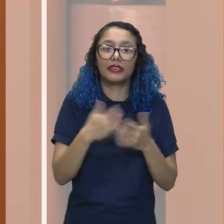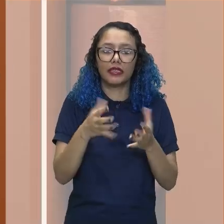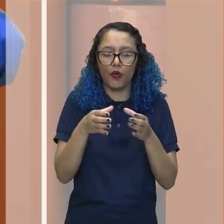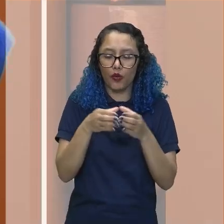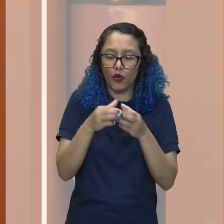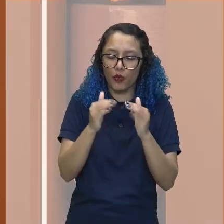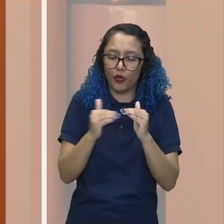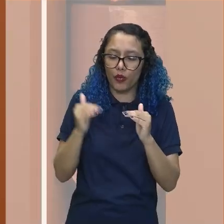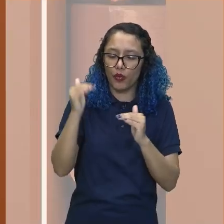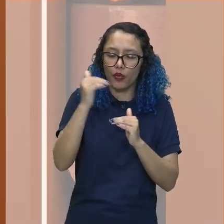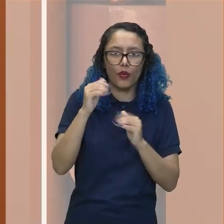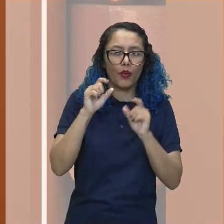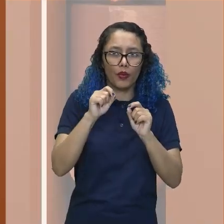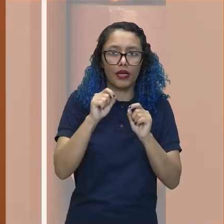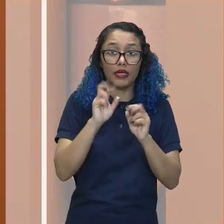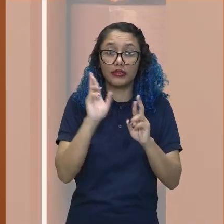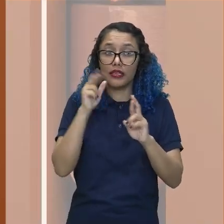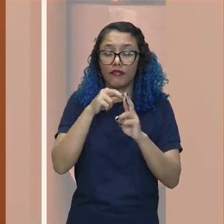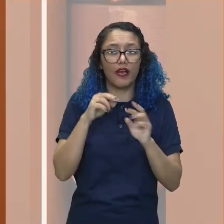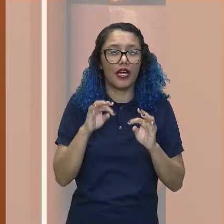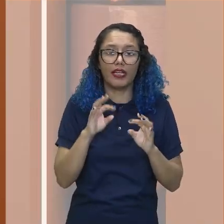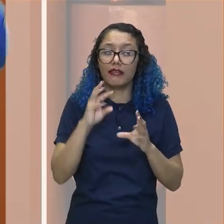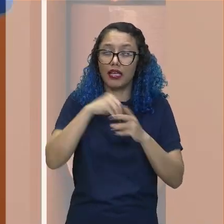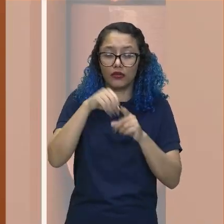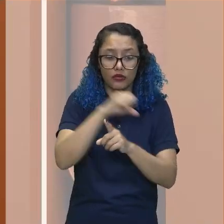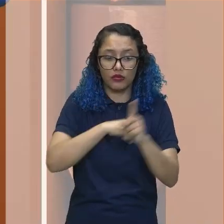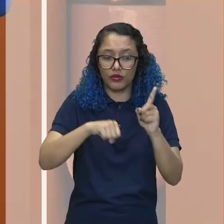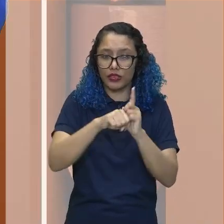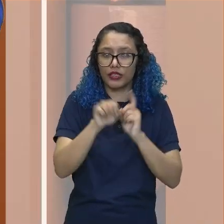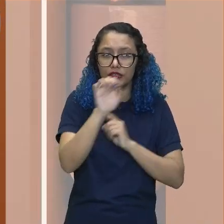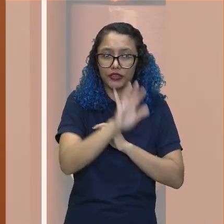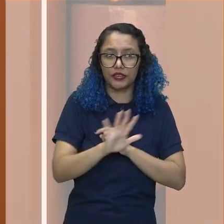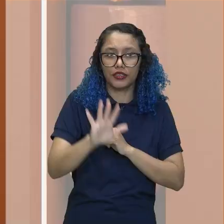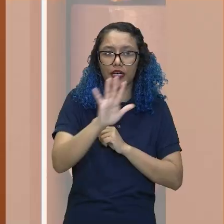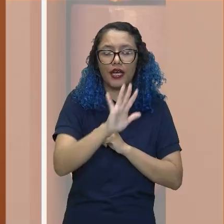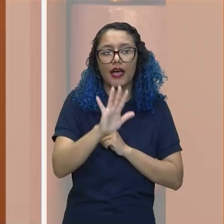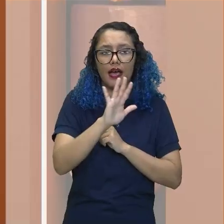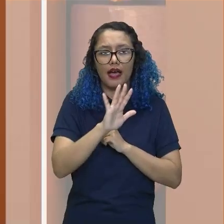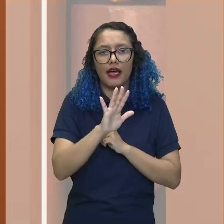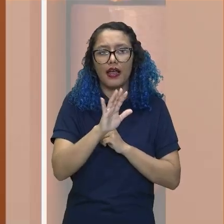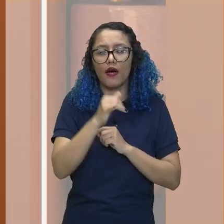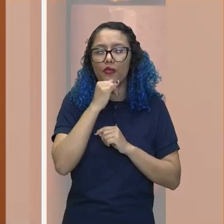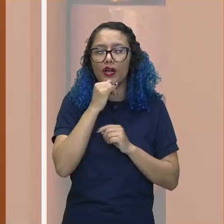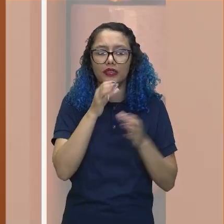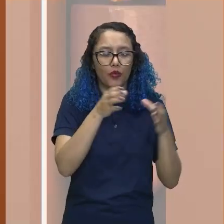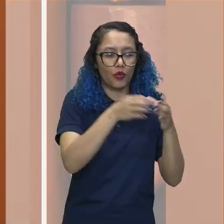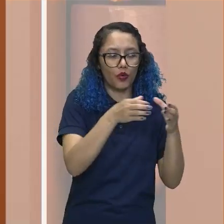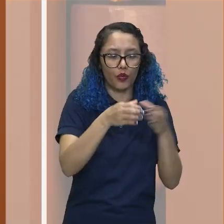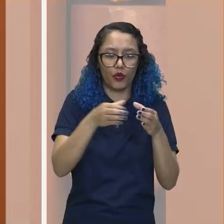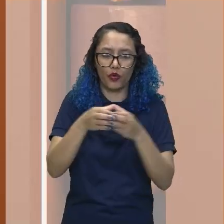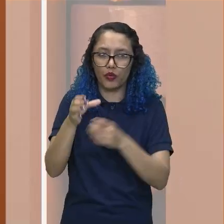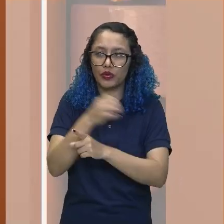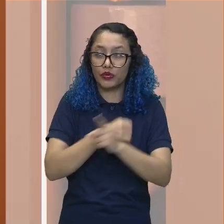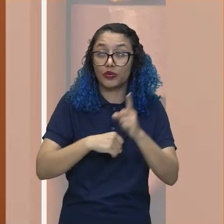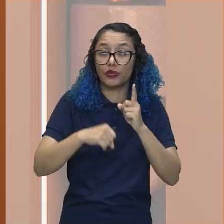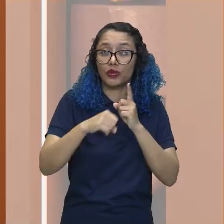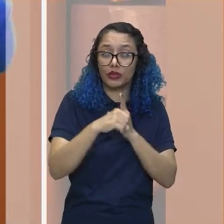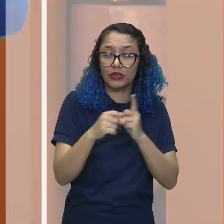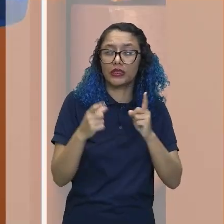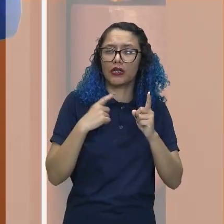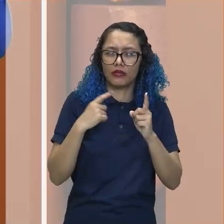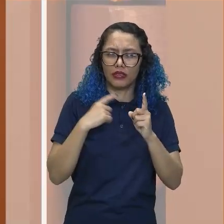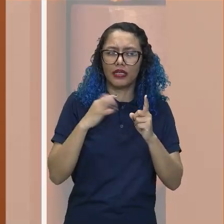dominante, ele fala da sociedade como um todo, né? A sociedade dividida em classes sociais,